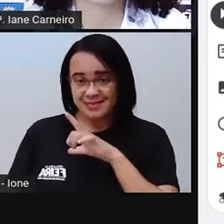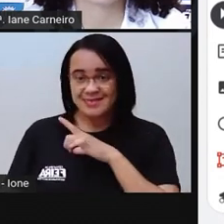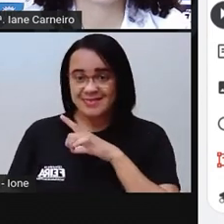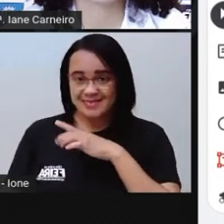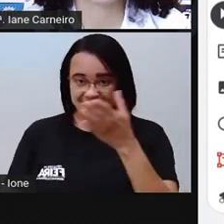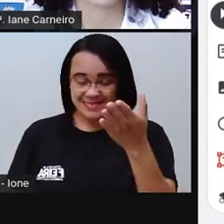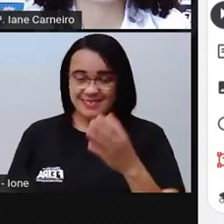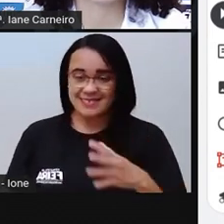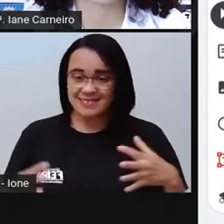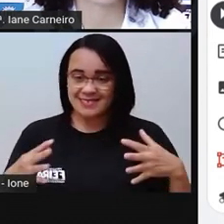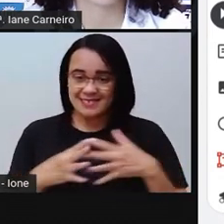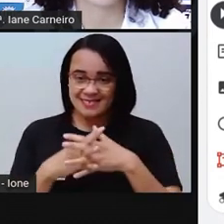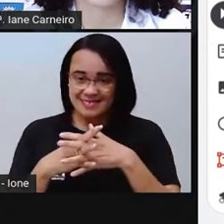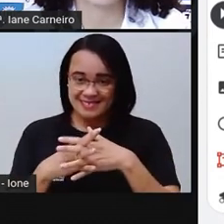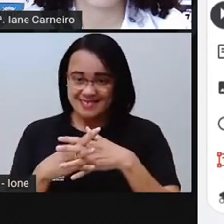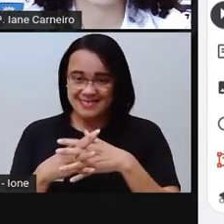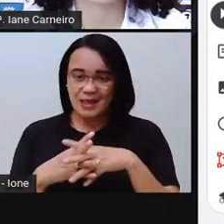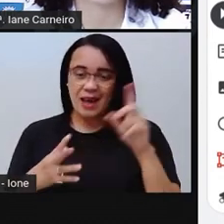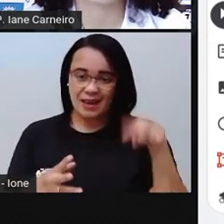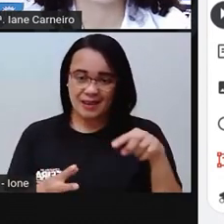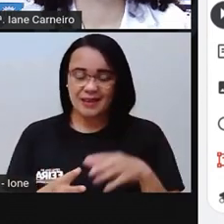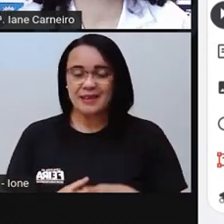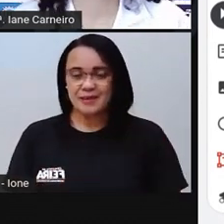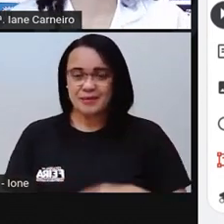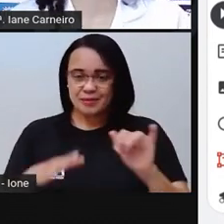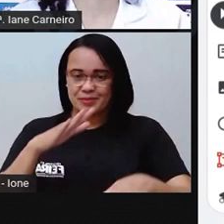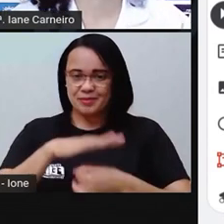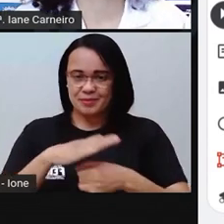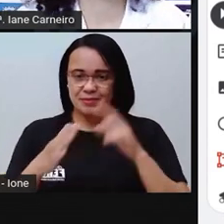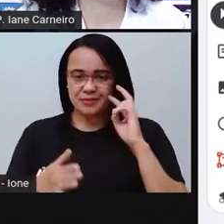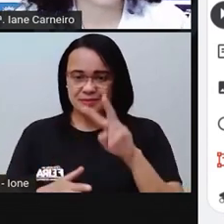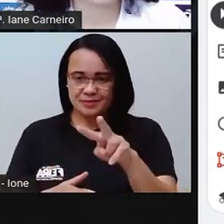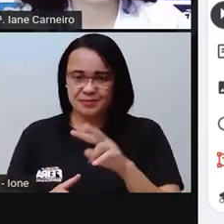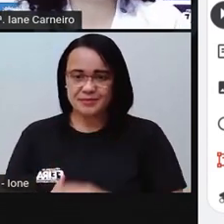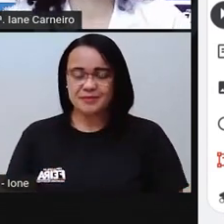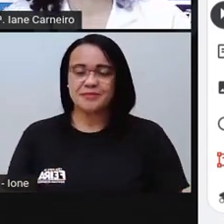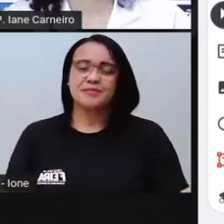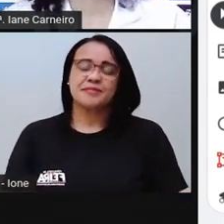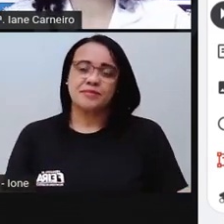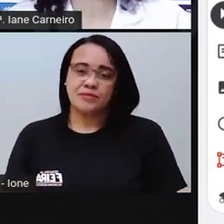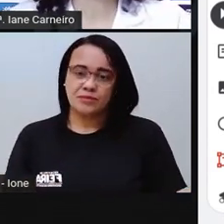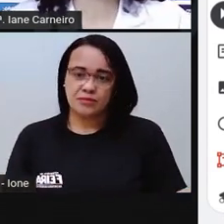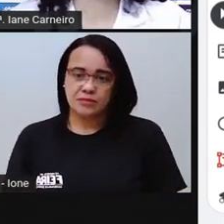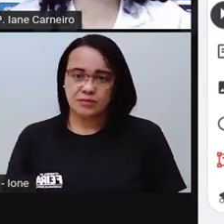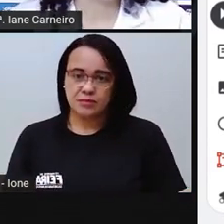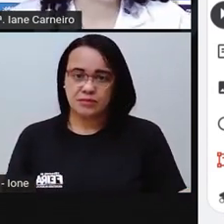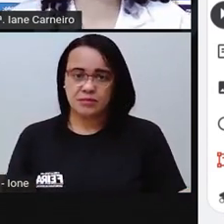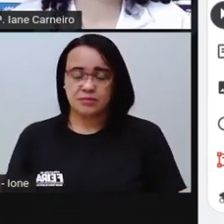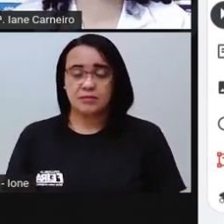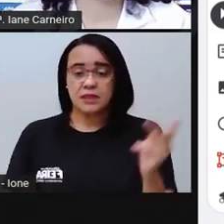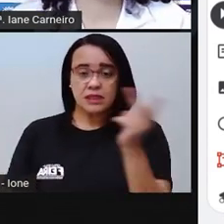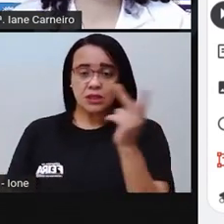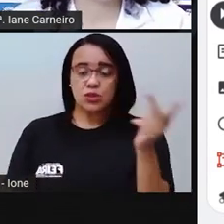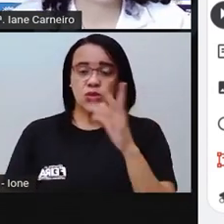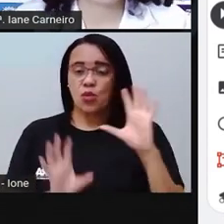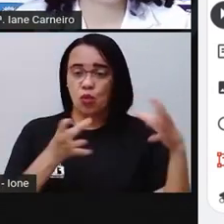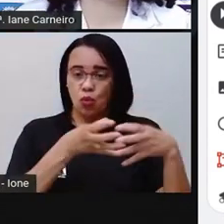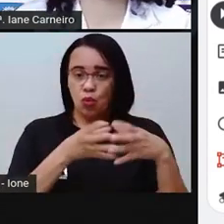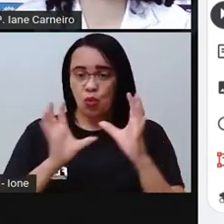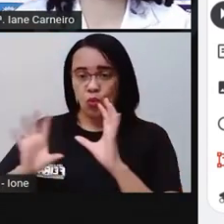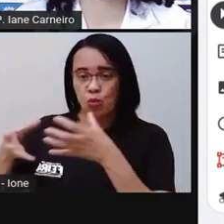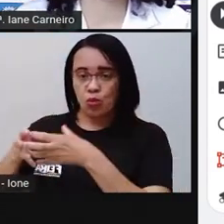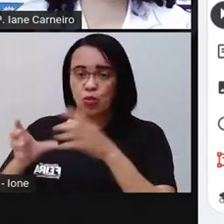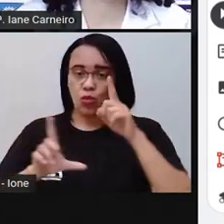Ó, consoantes. A prova vai colocar aqui embaixo. Pronto, são as consoantes. Então, essas duas, né,